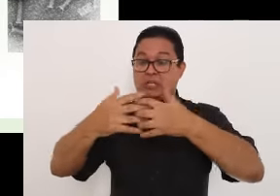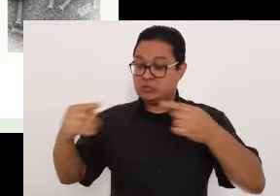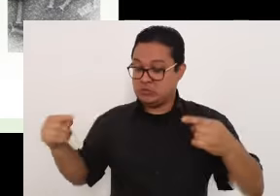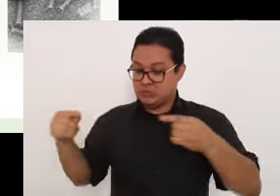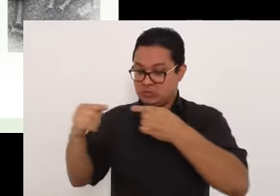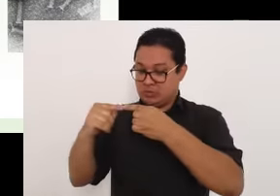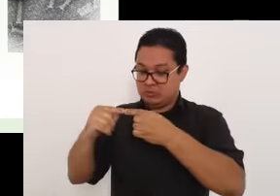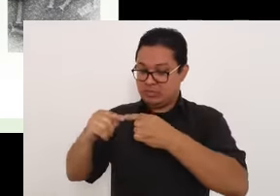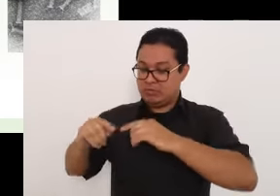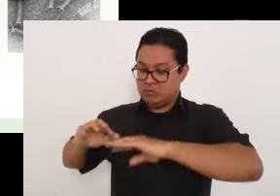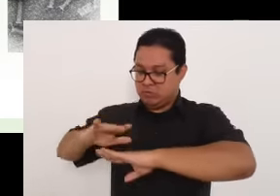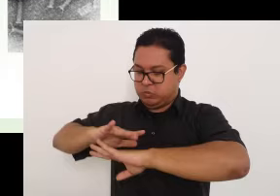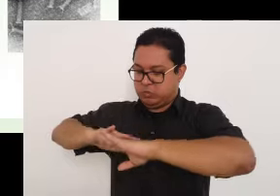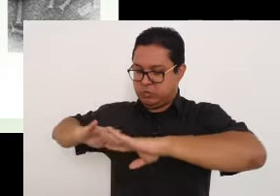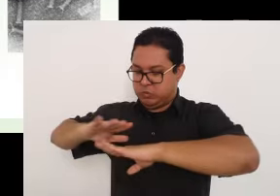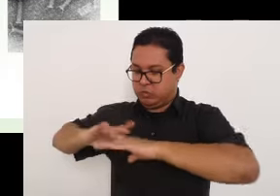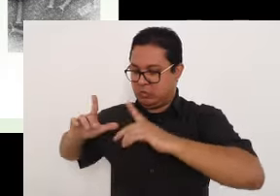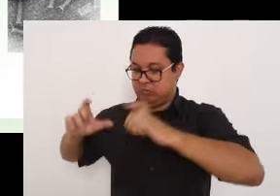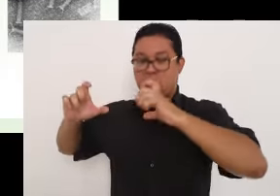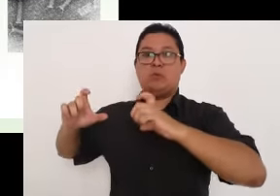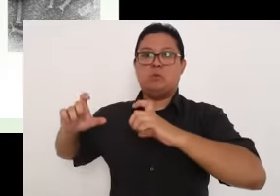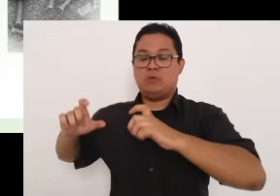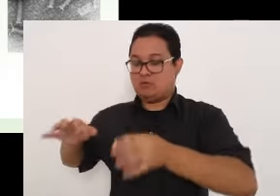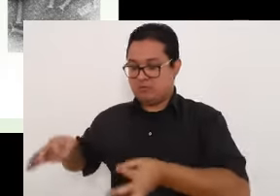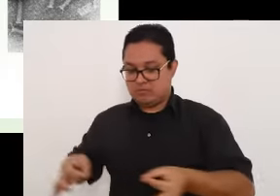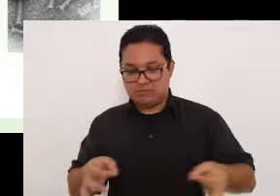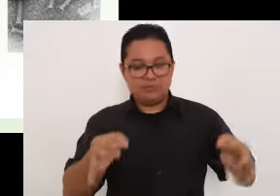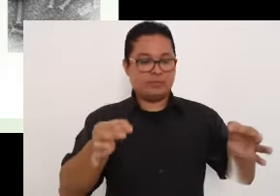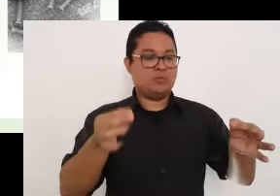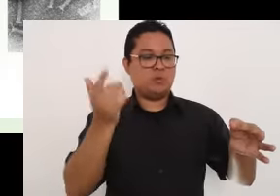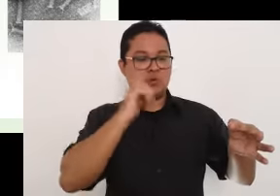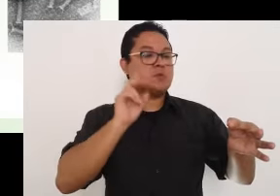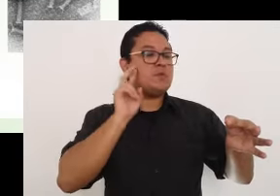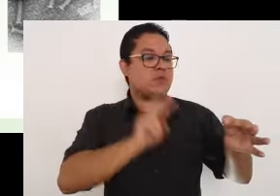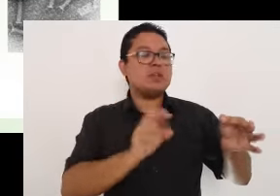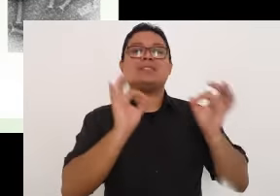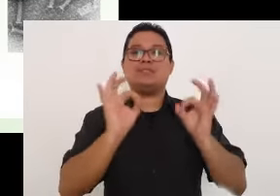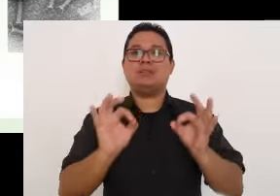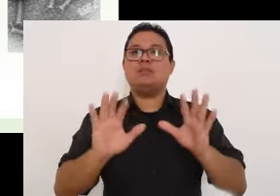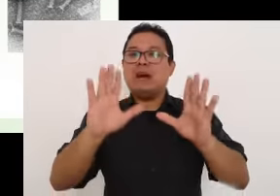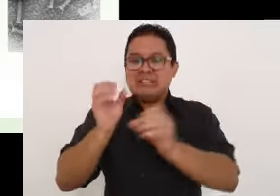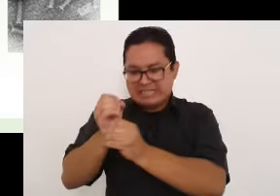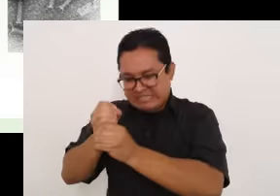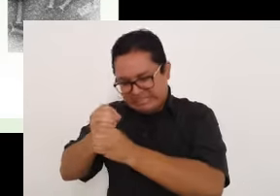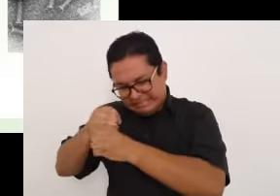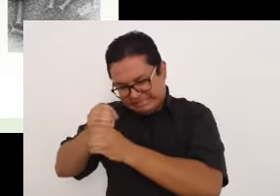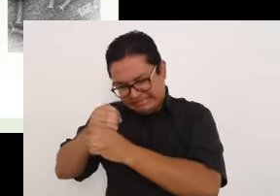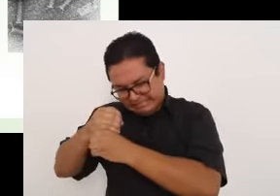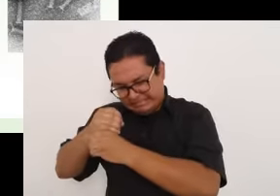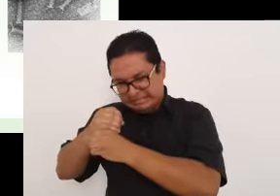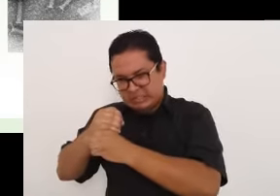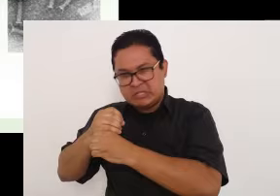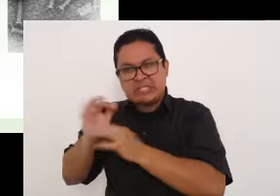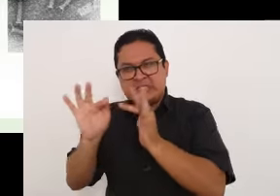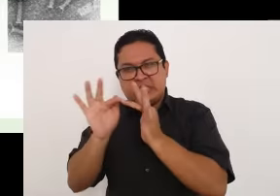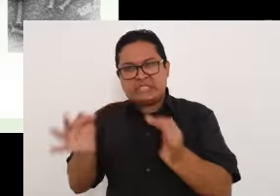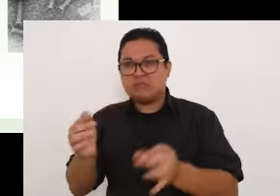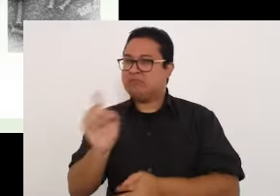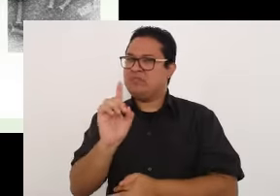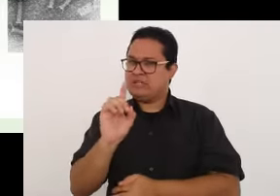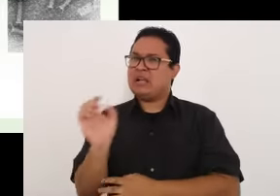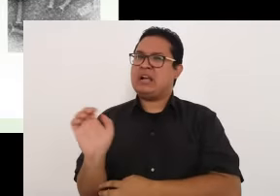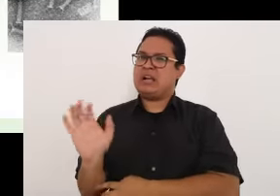aqui é uma fotografia que a gente chama de eletromicrografia e é difícil, um equipamento